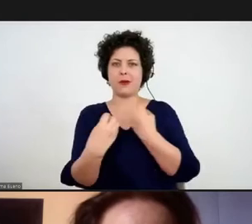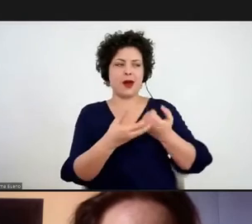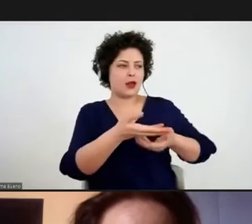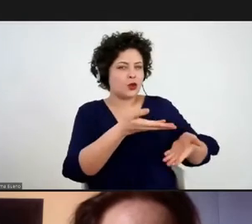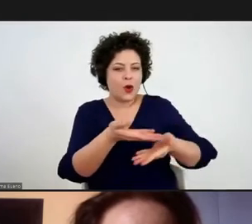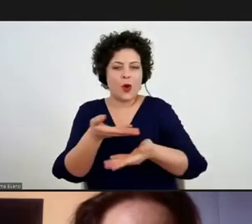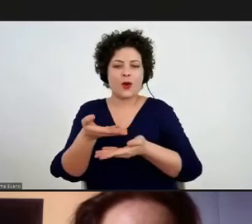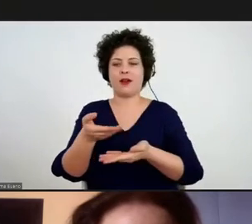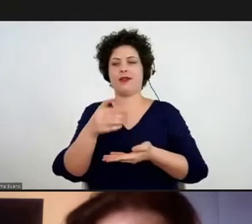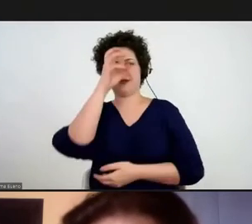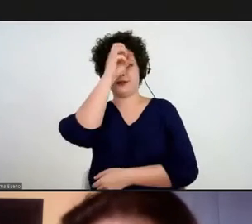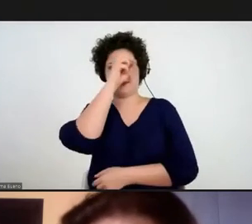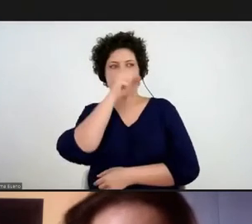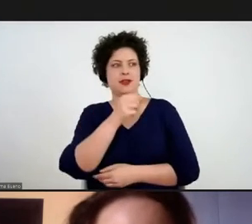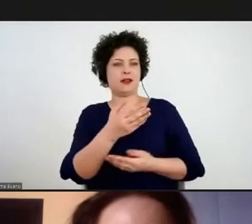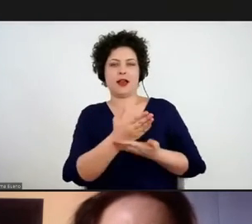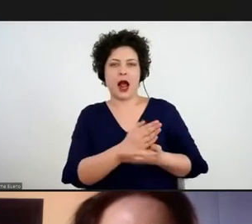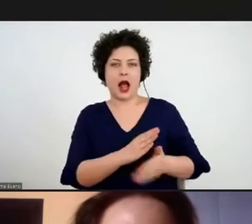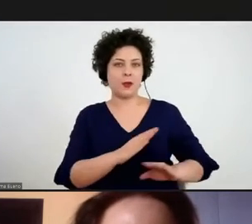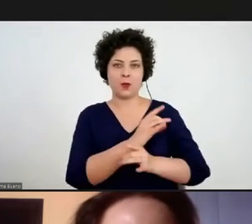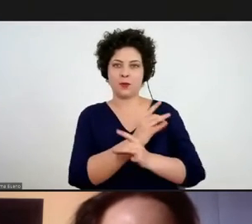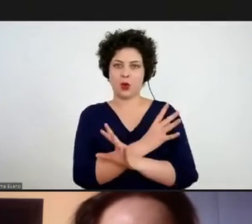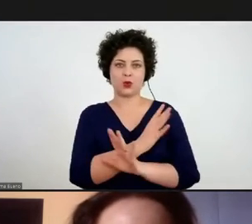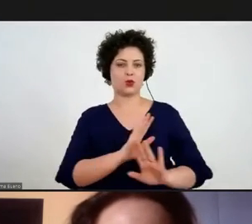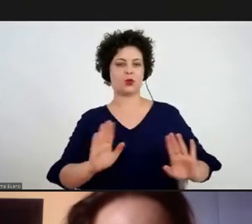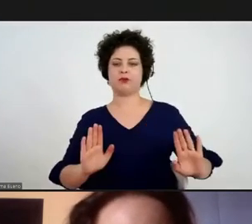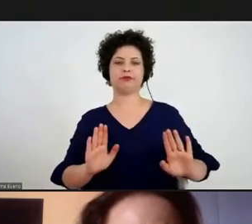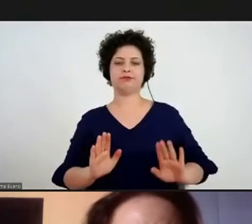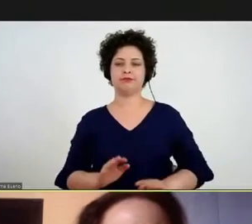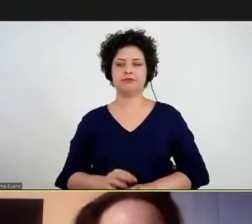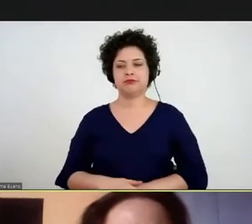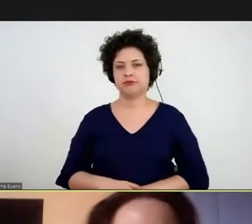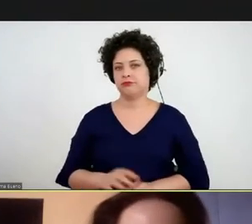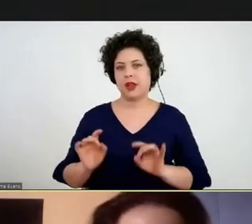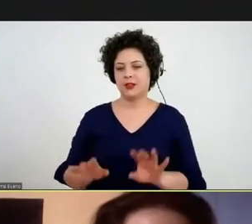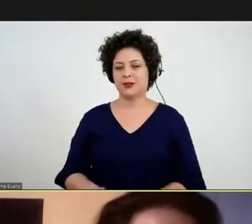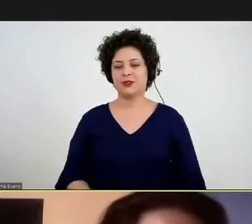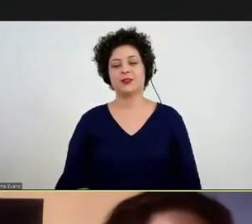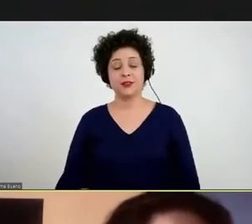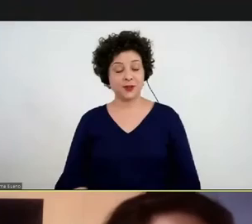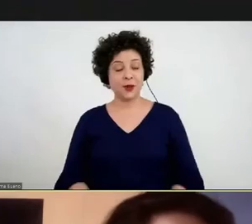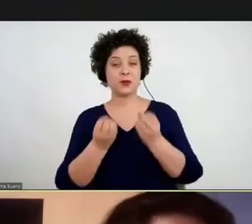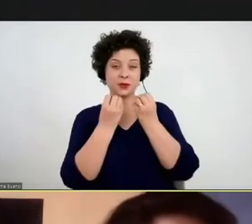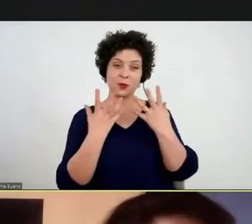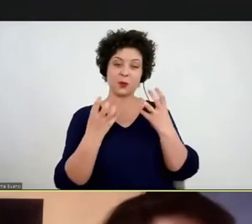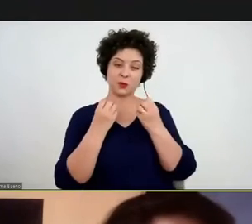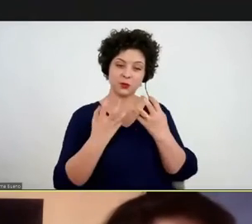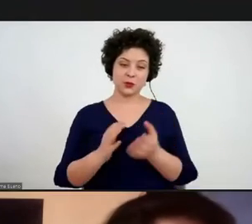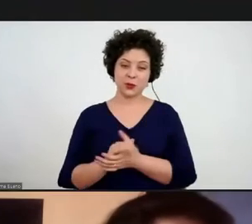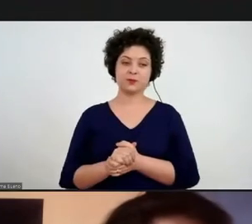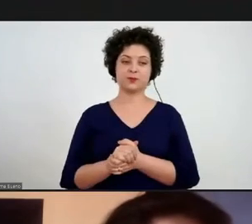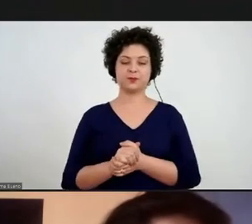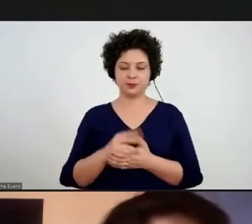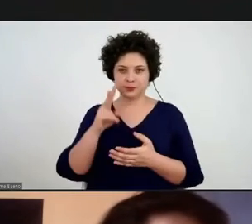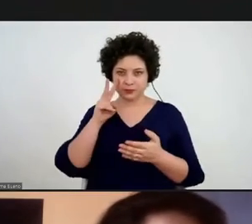esse aprendizado não cessa nunca. É isso. Muito bom, muito bom. Deixa eu ver